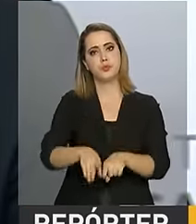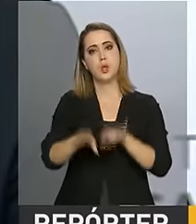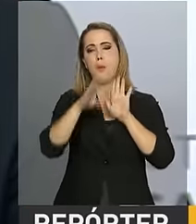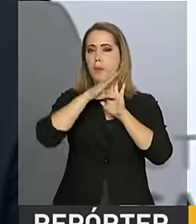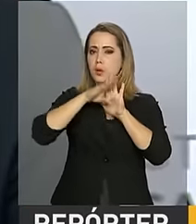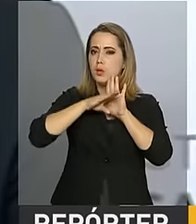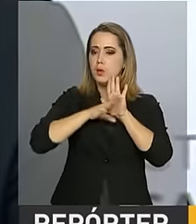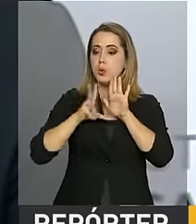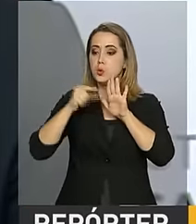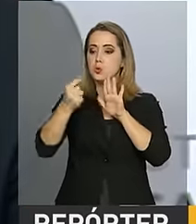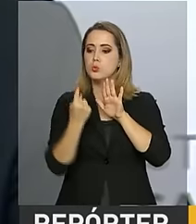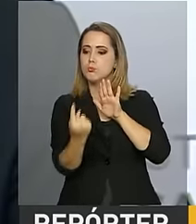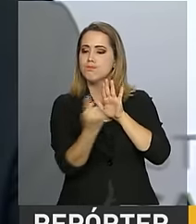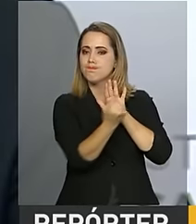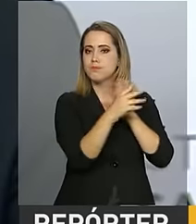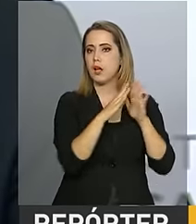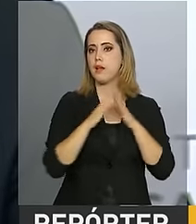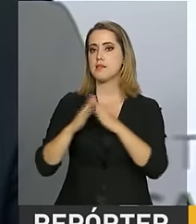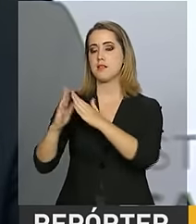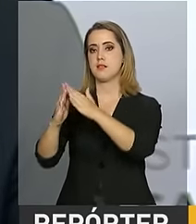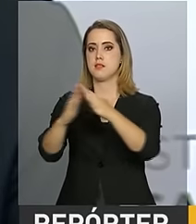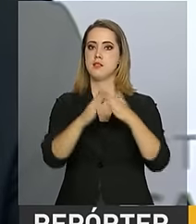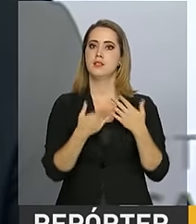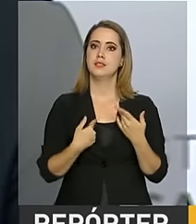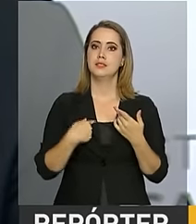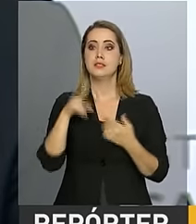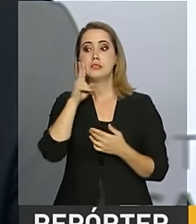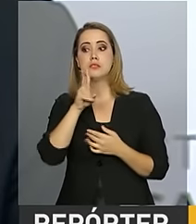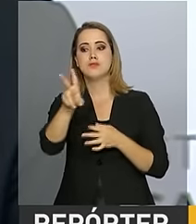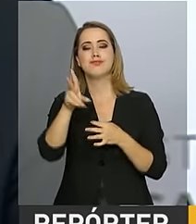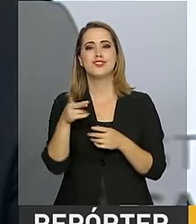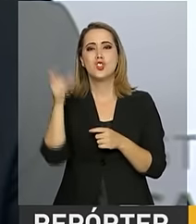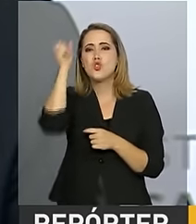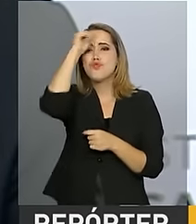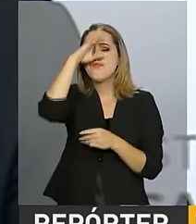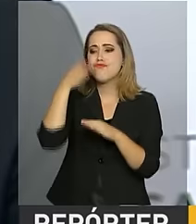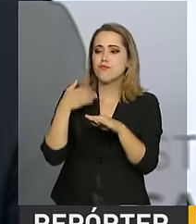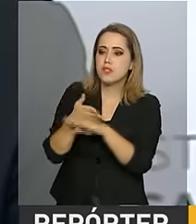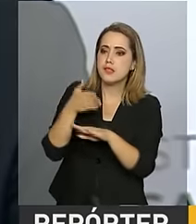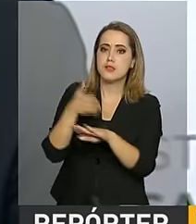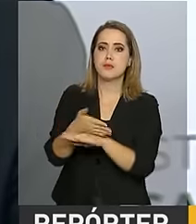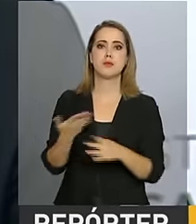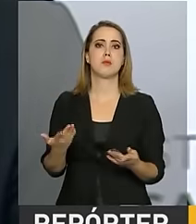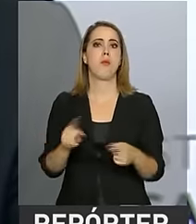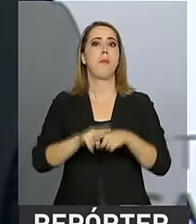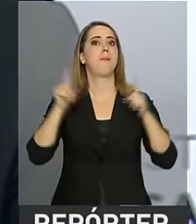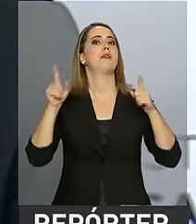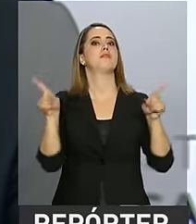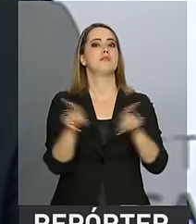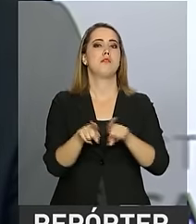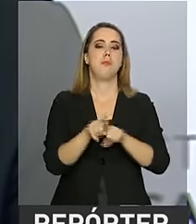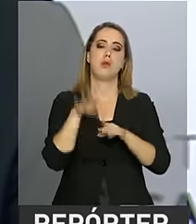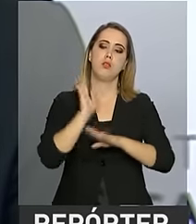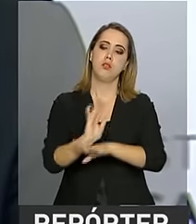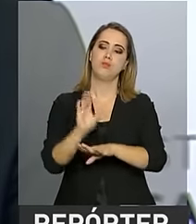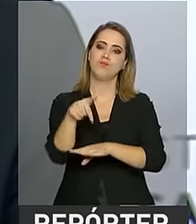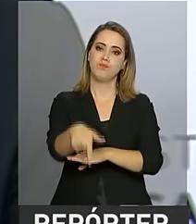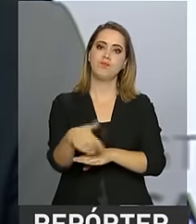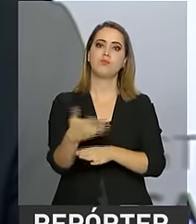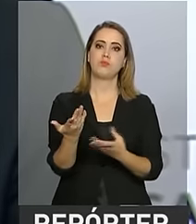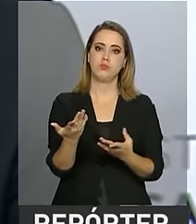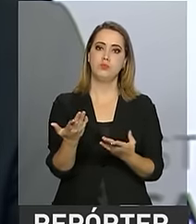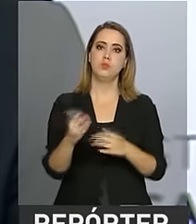vacinação casa a casa na Ida são lugares íngremes lugares de difícil acesso e também ajudando nesse processo